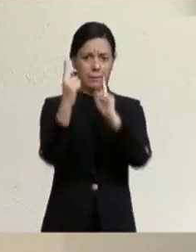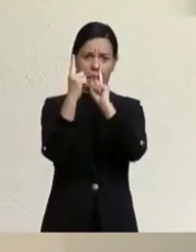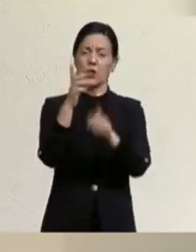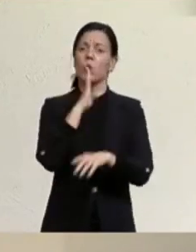querido